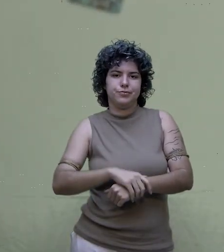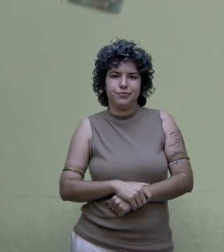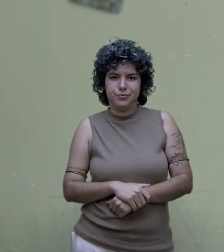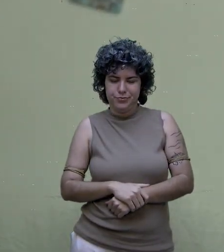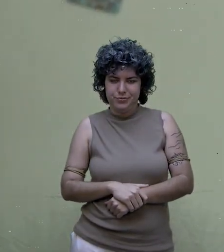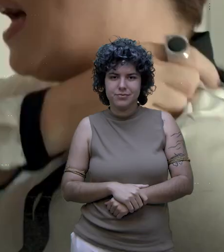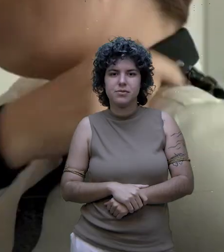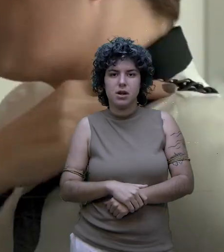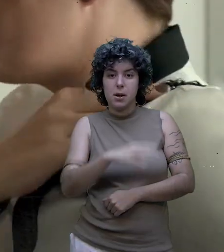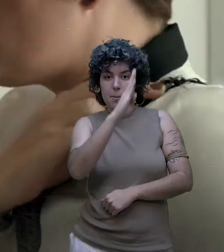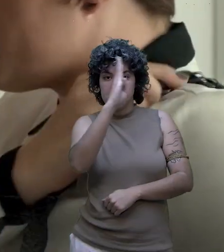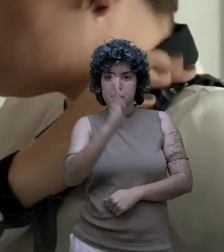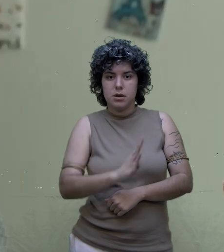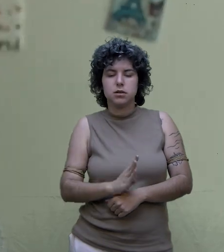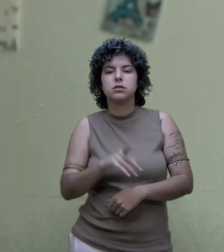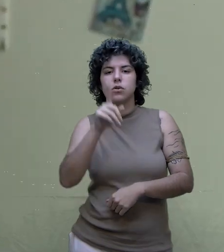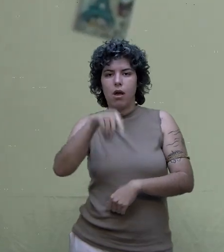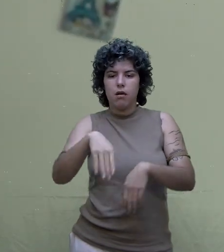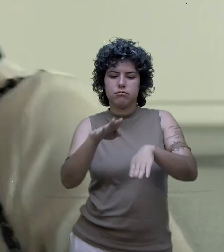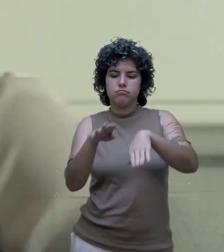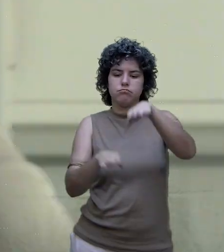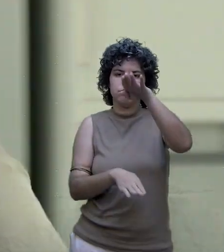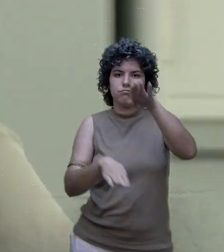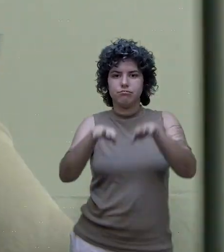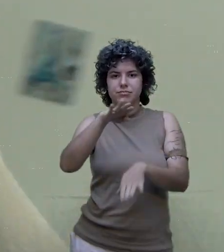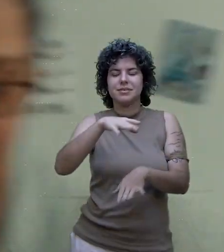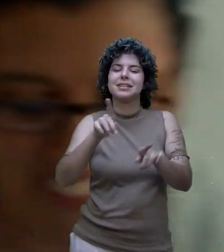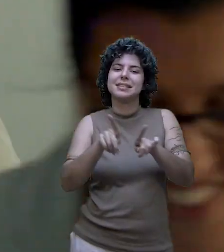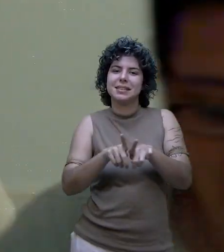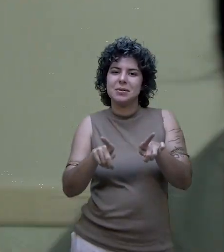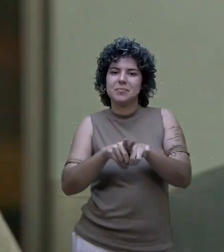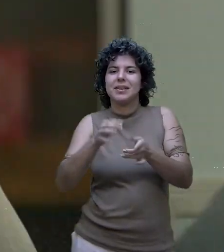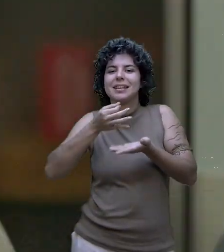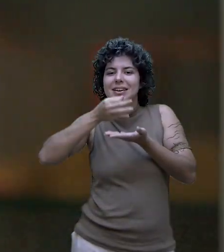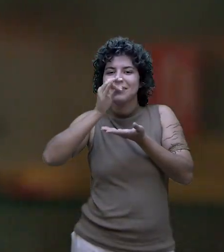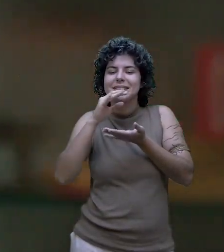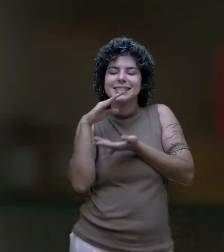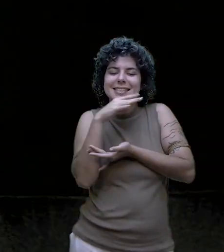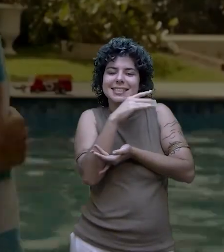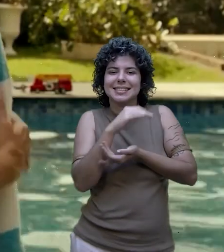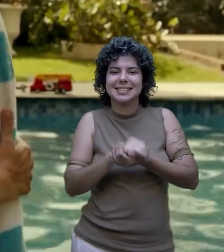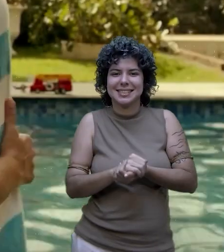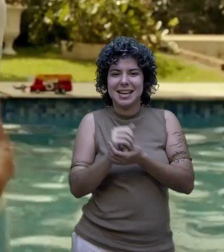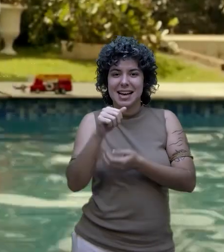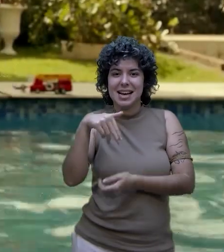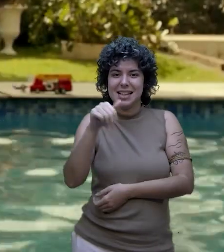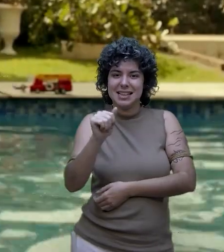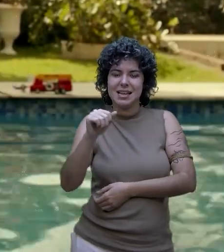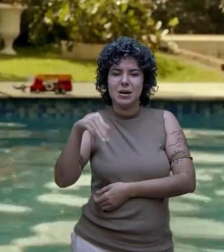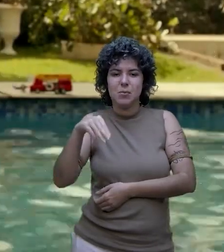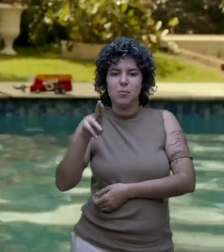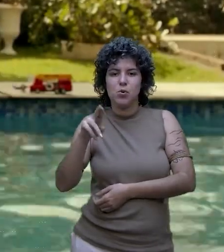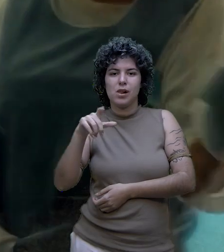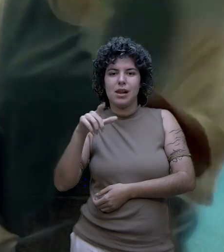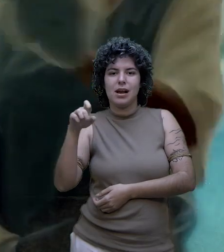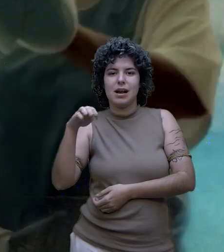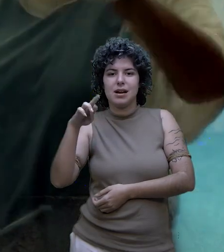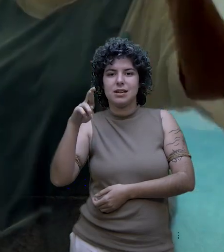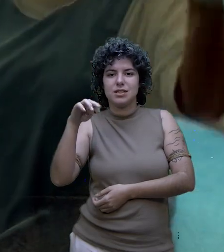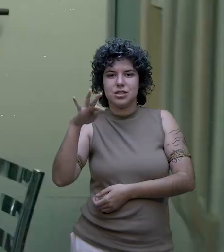é um país de contrastes. E cafezinhos quentinhos. Dirigido por Ana Mui Laerte, esse filme de 2015